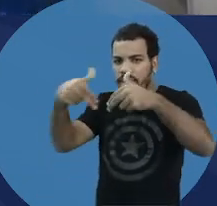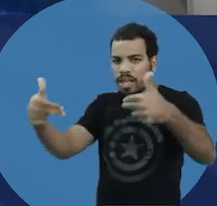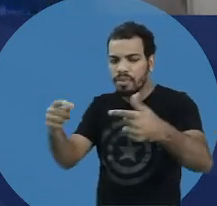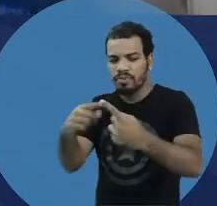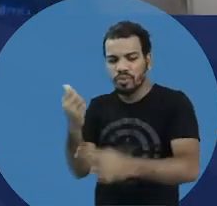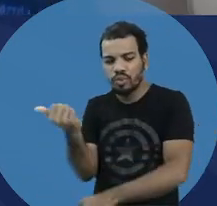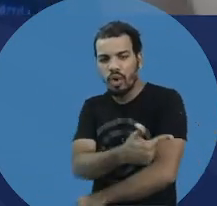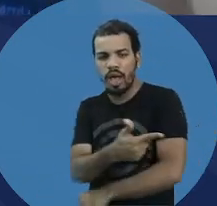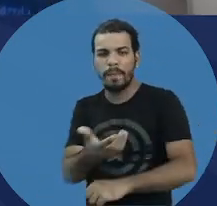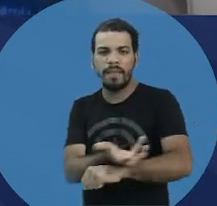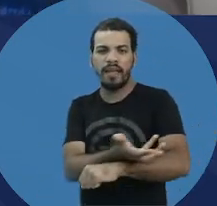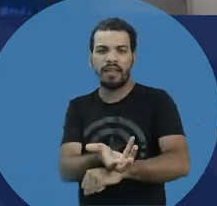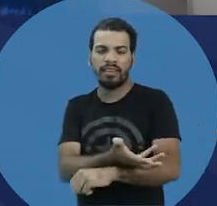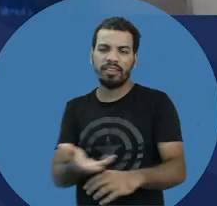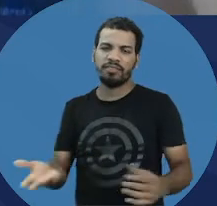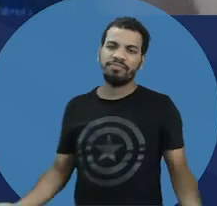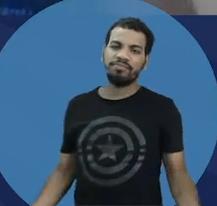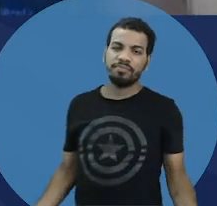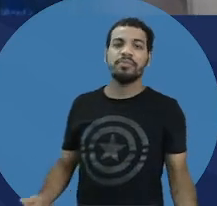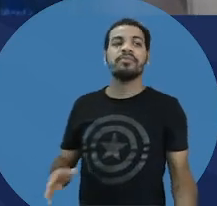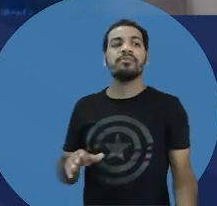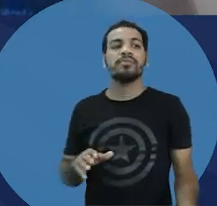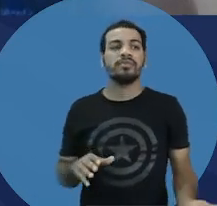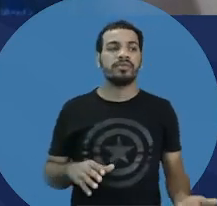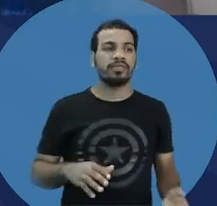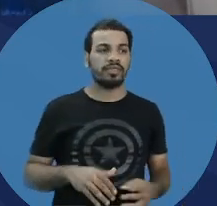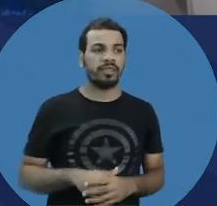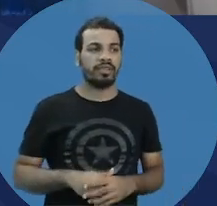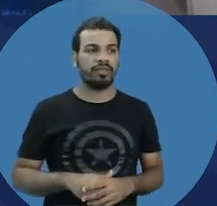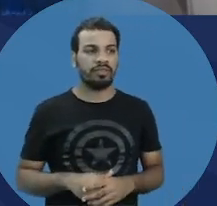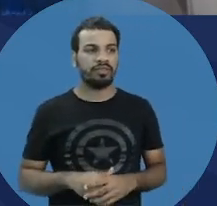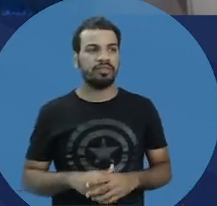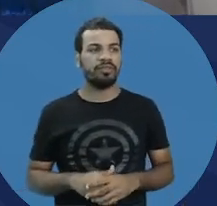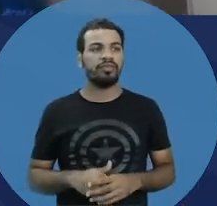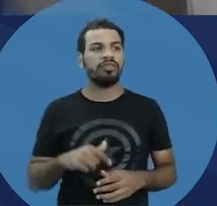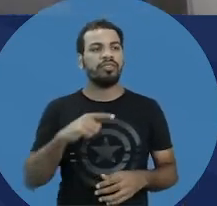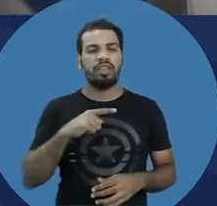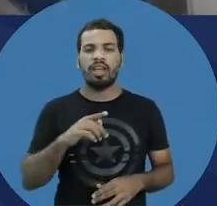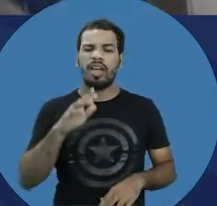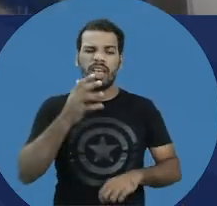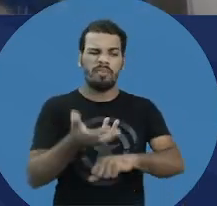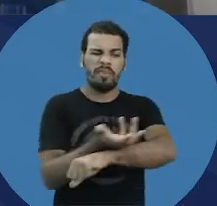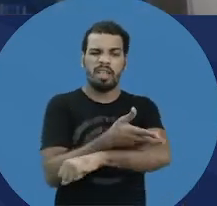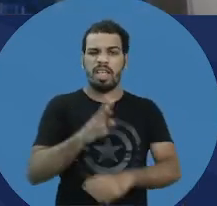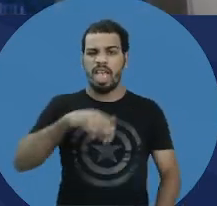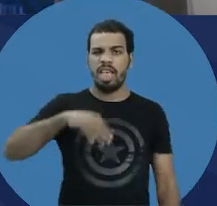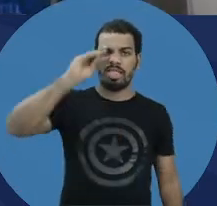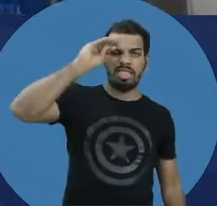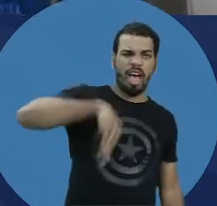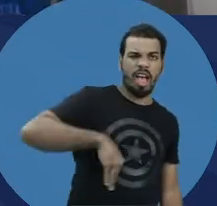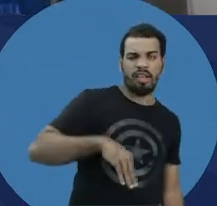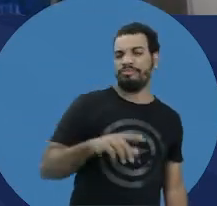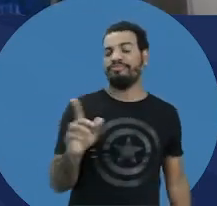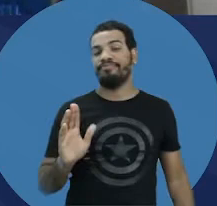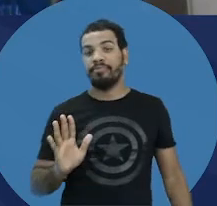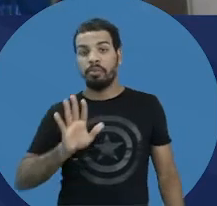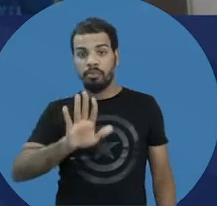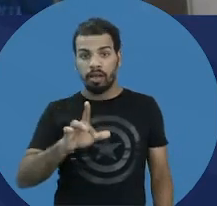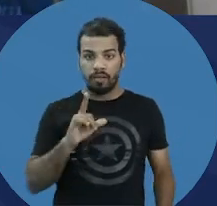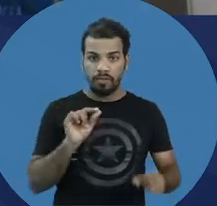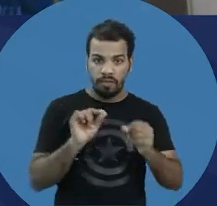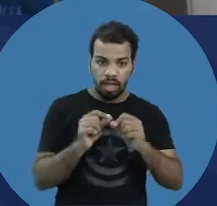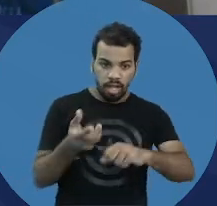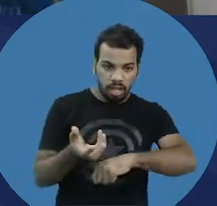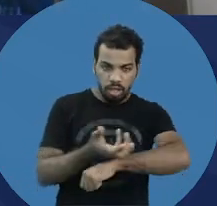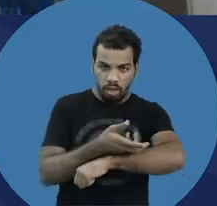né? E acham muitas vezes falar sobre planta, uma coisa que acha meio saco e tal. Então, quando você faz um tipo de horta, como a